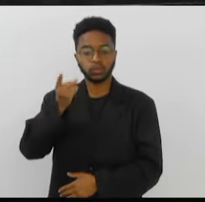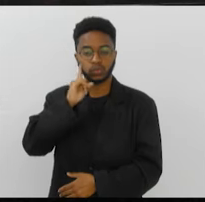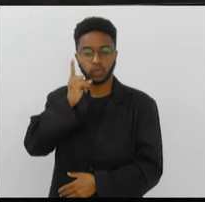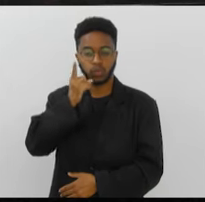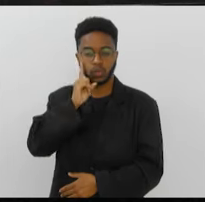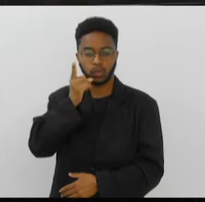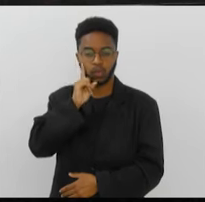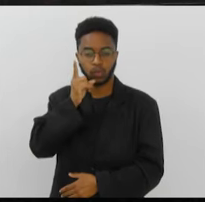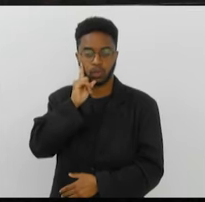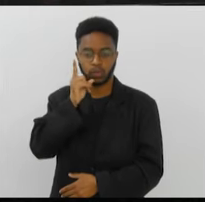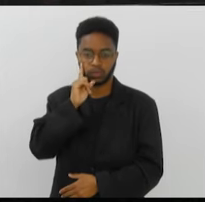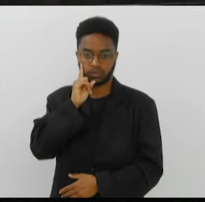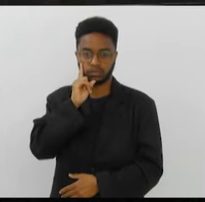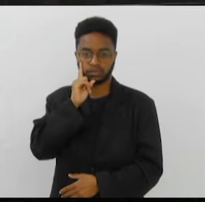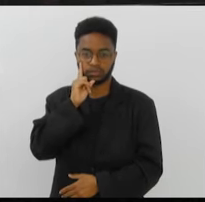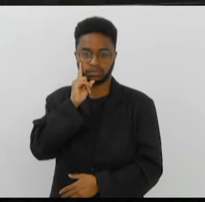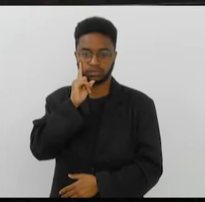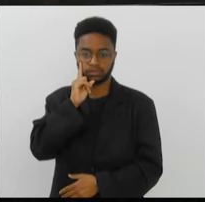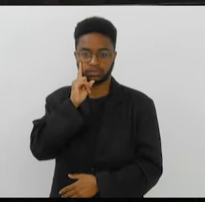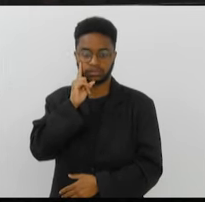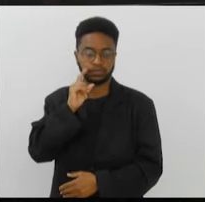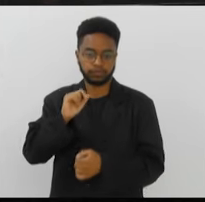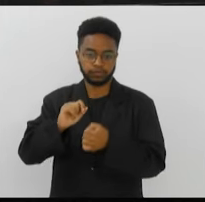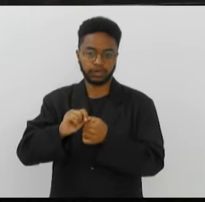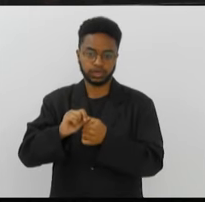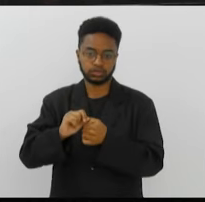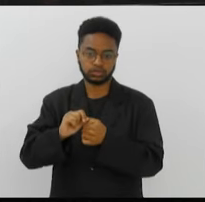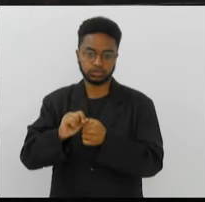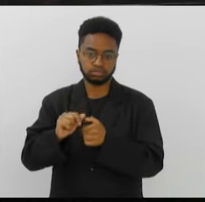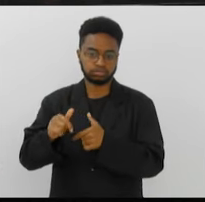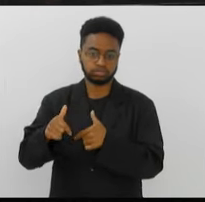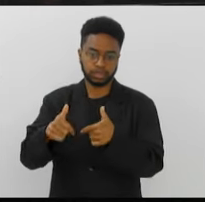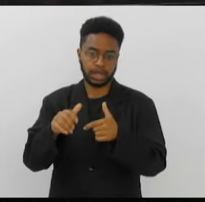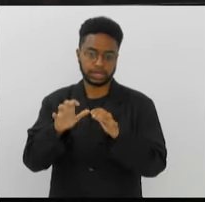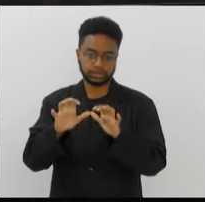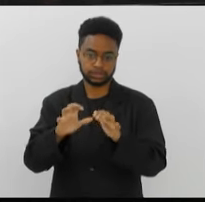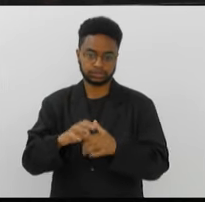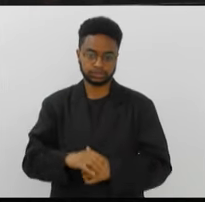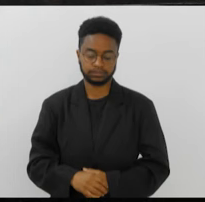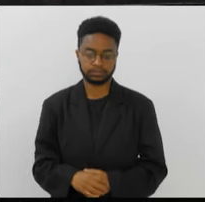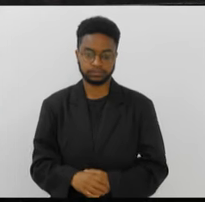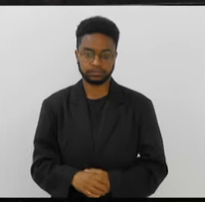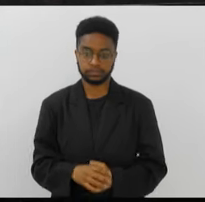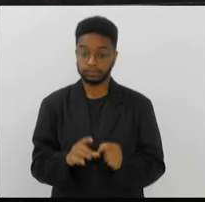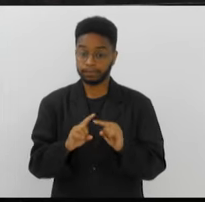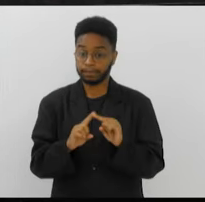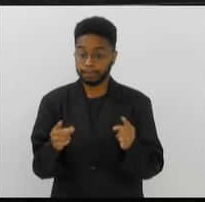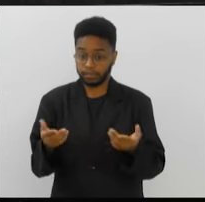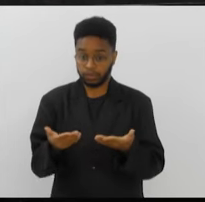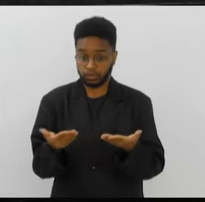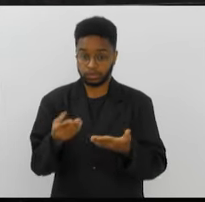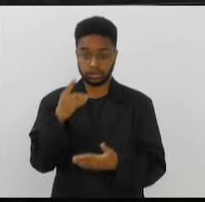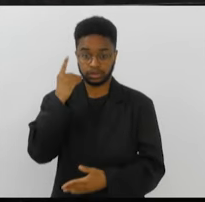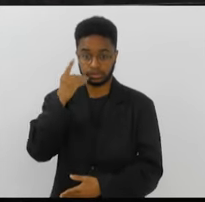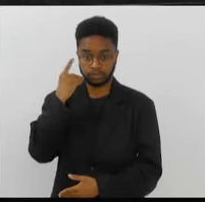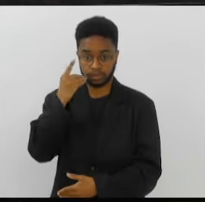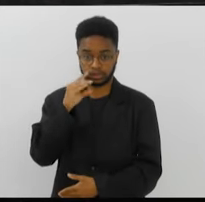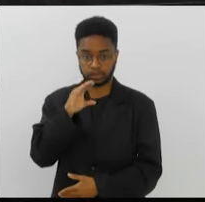cotidianamente assim procedendo. E hoje, deputado